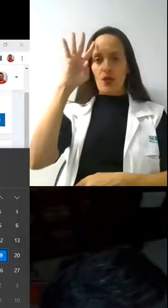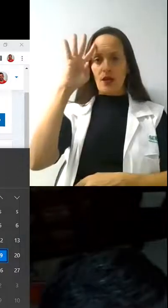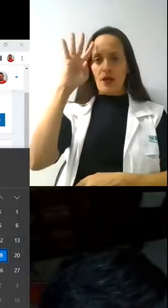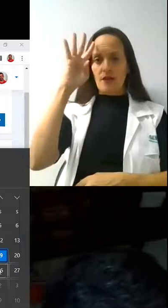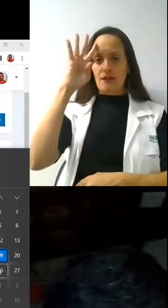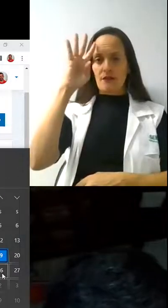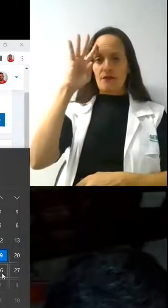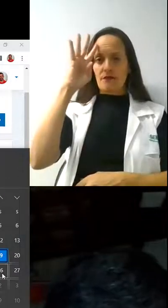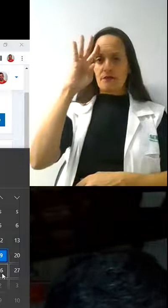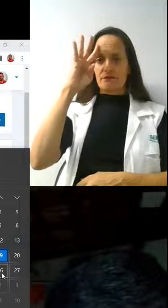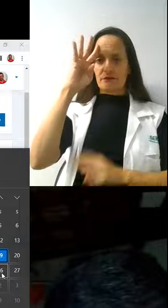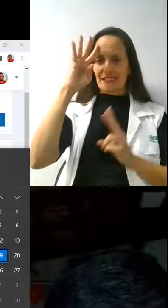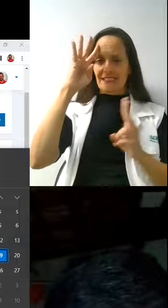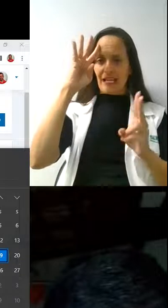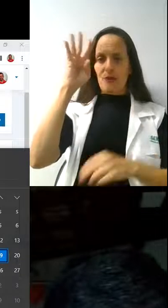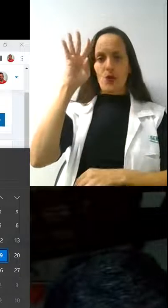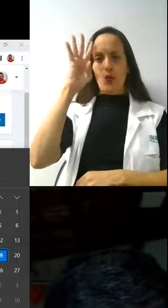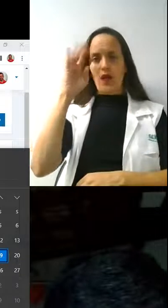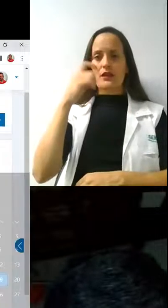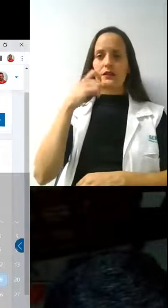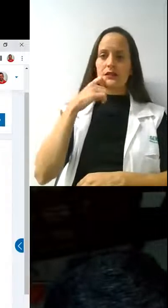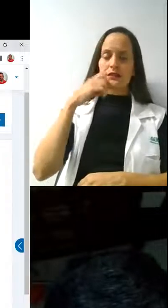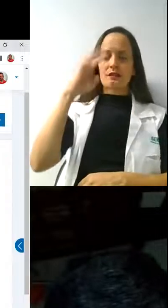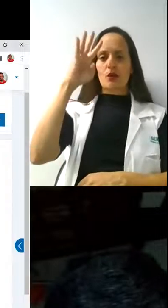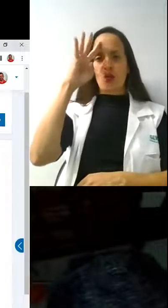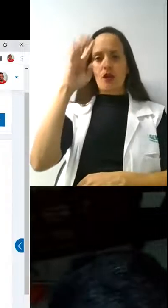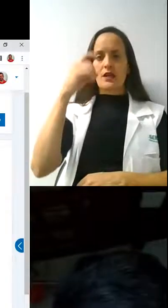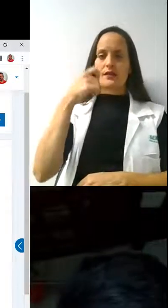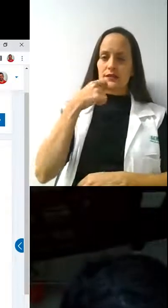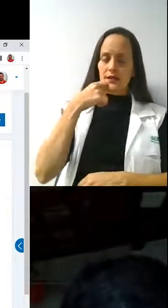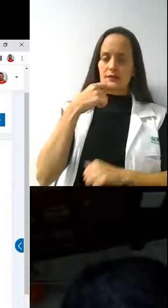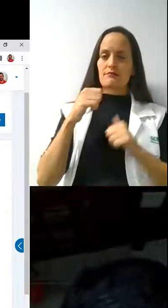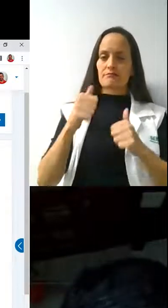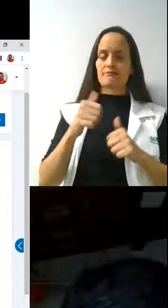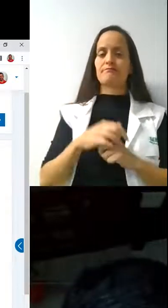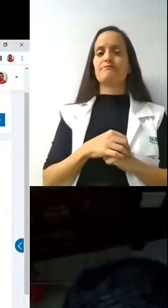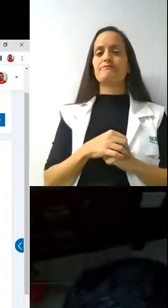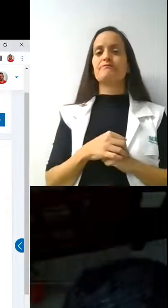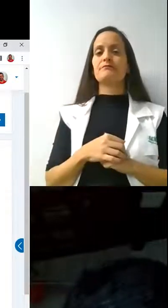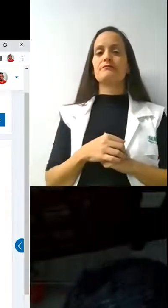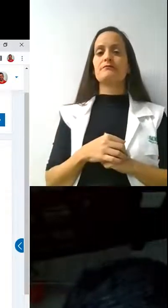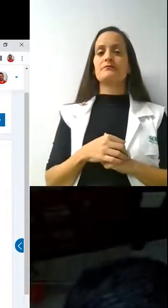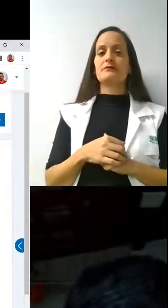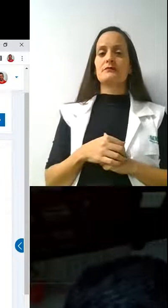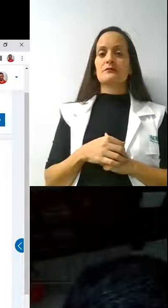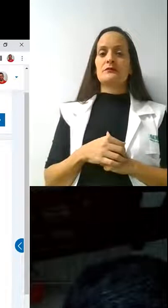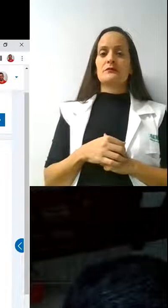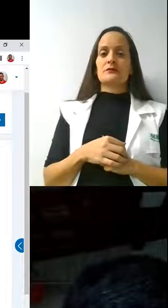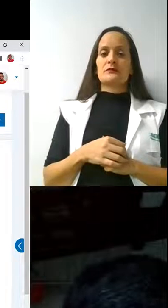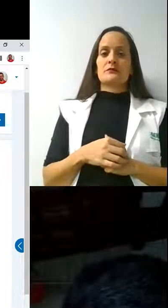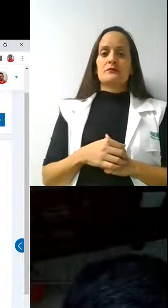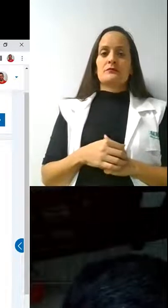todas quartas e sextas, né? Então, aqui, por exemplo, ó, dia 24 e 26, que é quarta e sexta da próxima